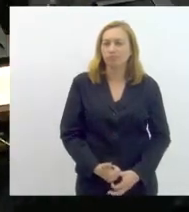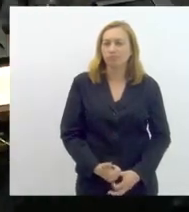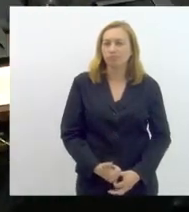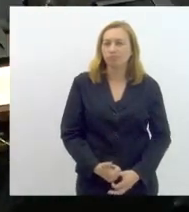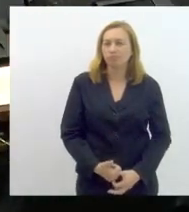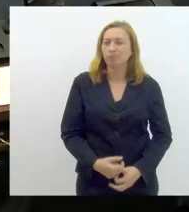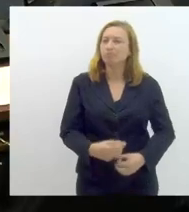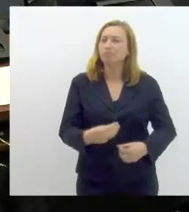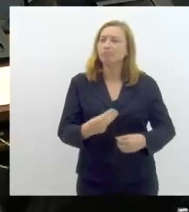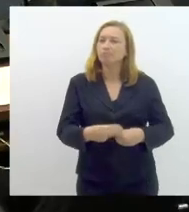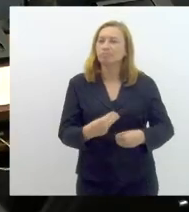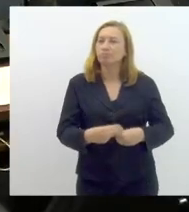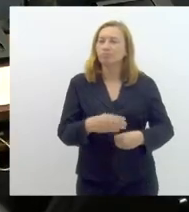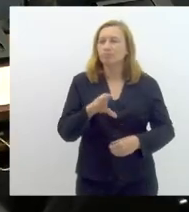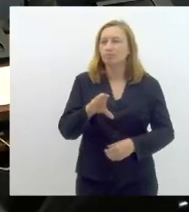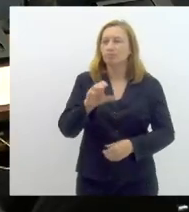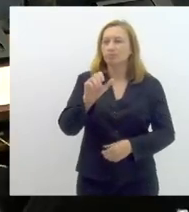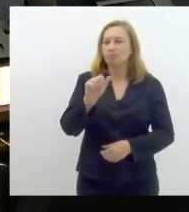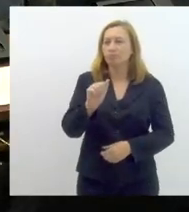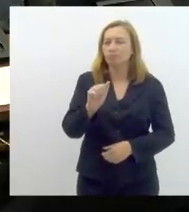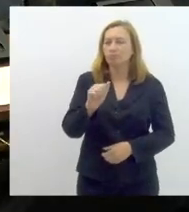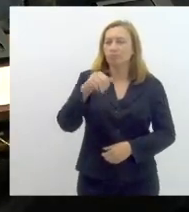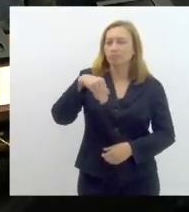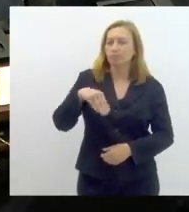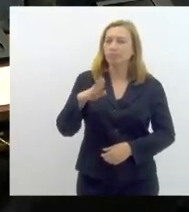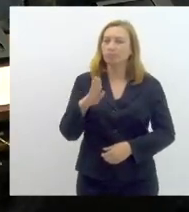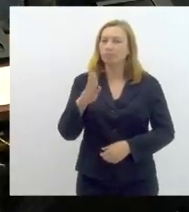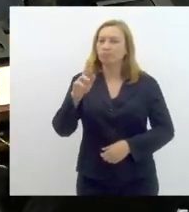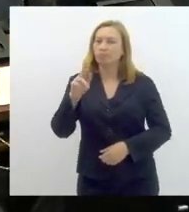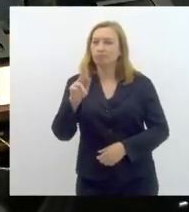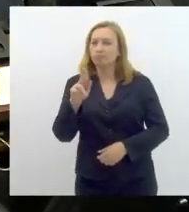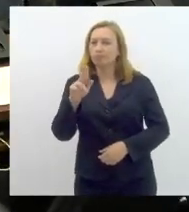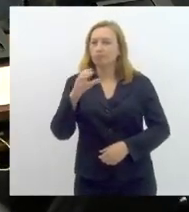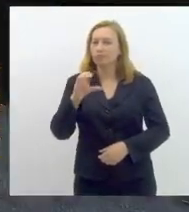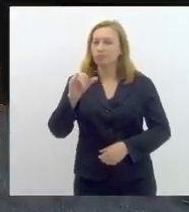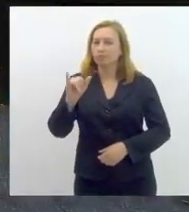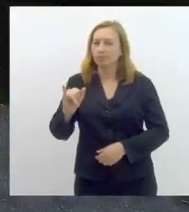Pelo município de Cambuci, Tamires Silva de França.